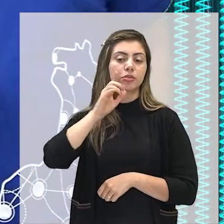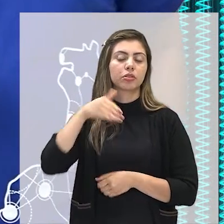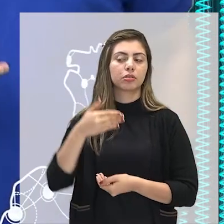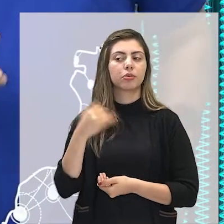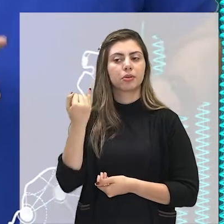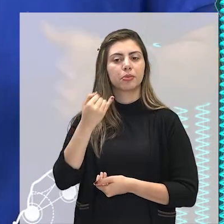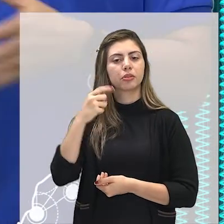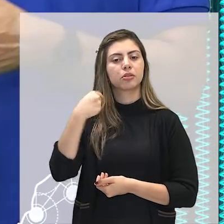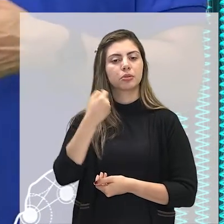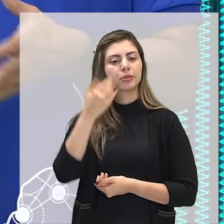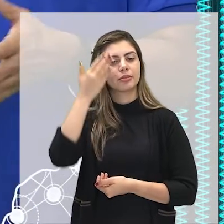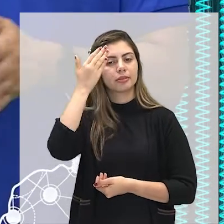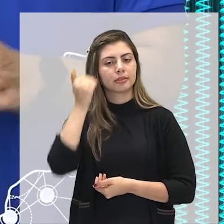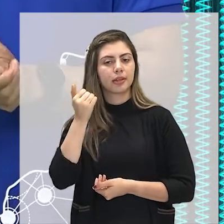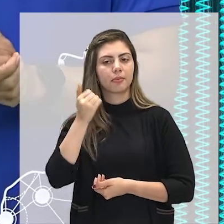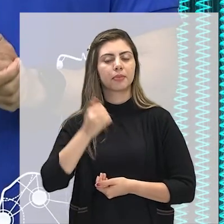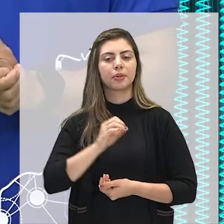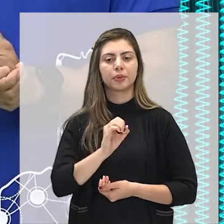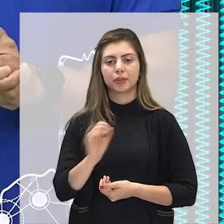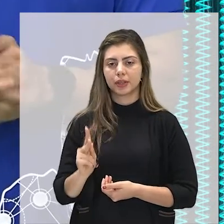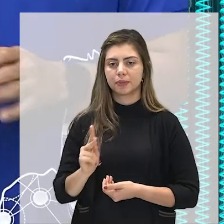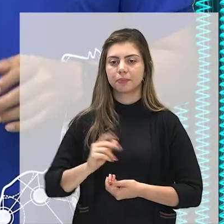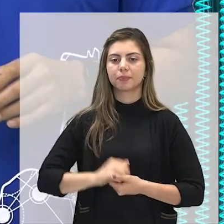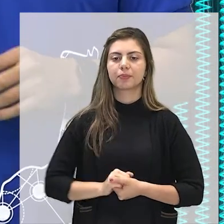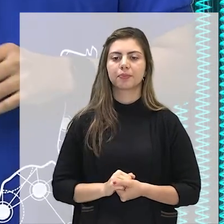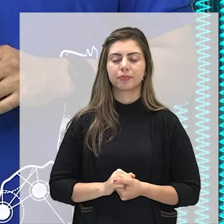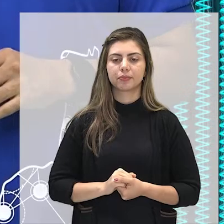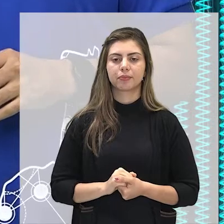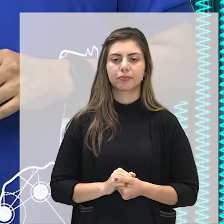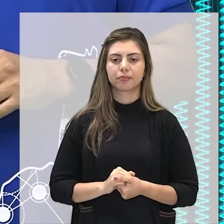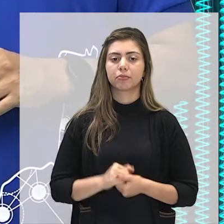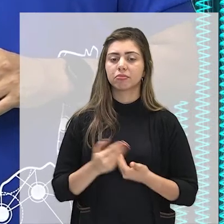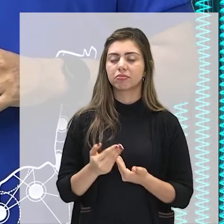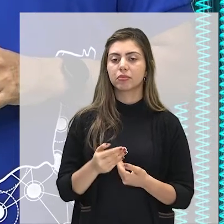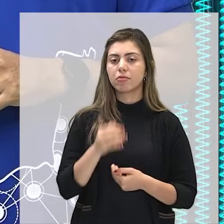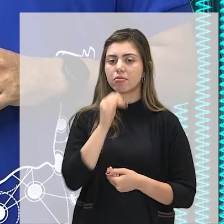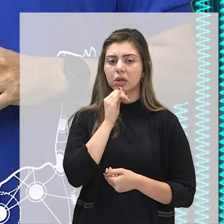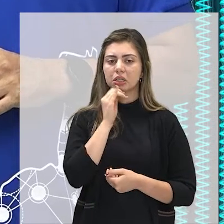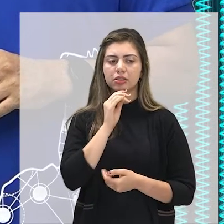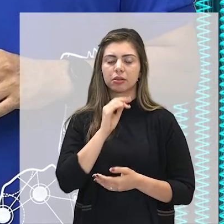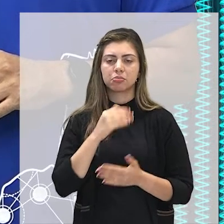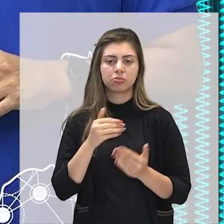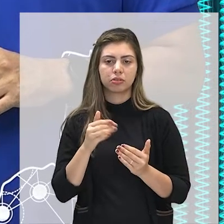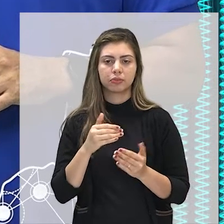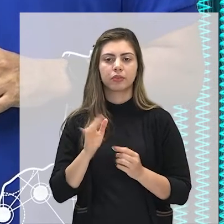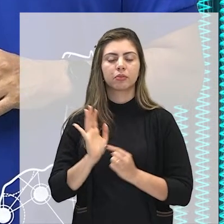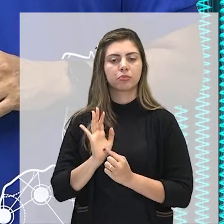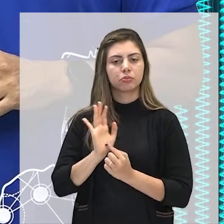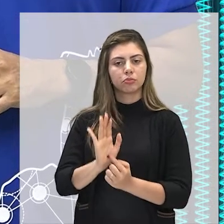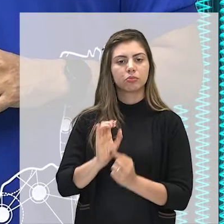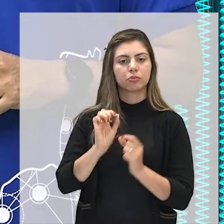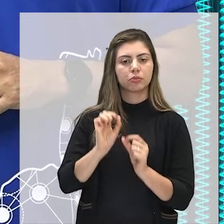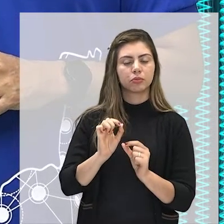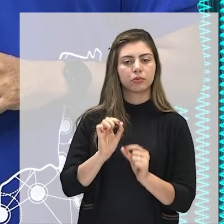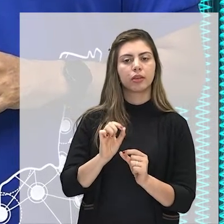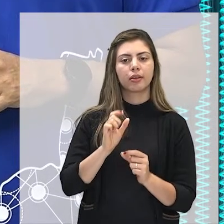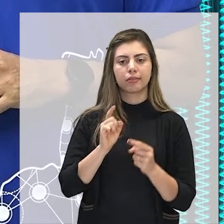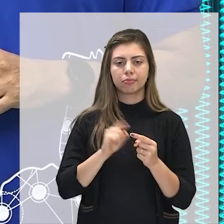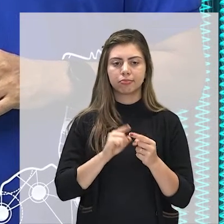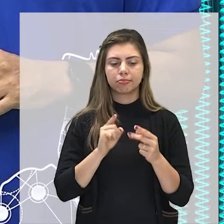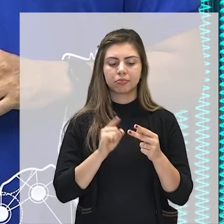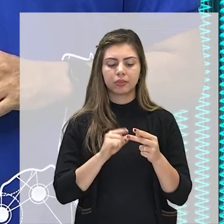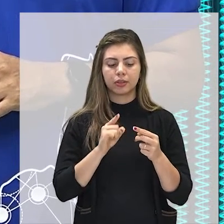que nós saibamos quando nós depararmos com isso. Então, qualquer outro exemplo que nós vimos até agora sobre can, could,